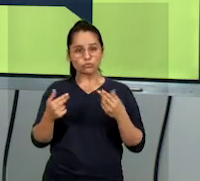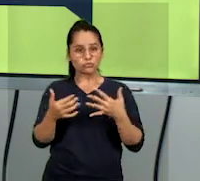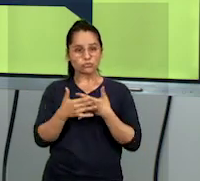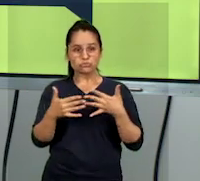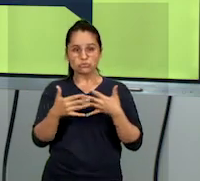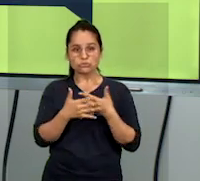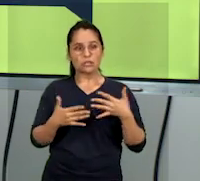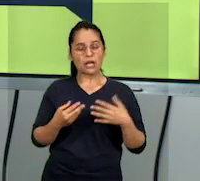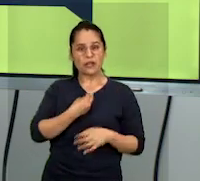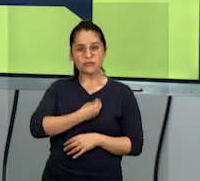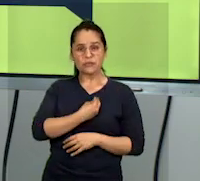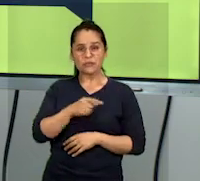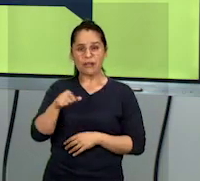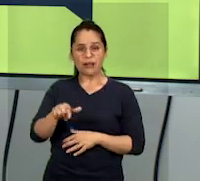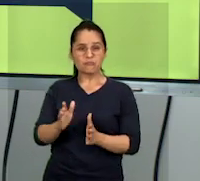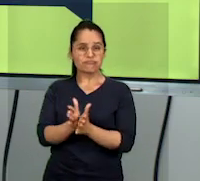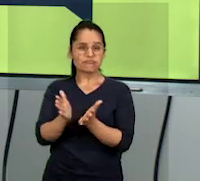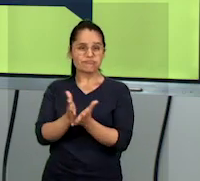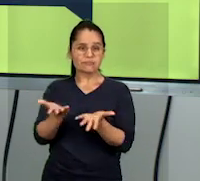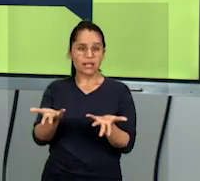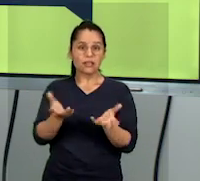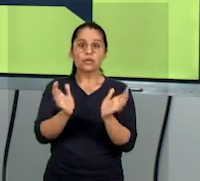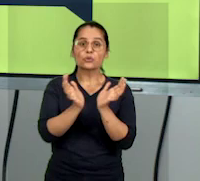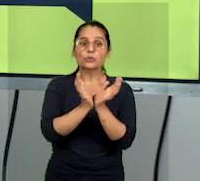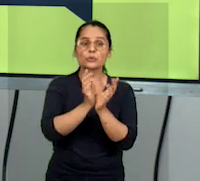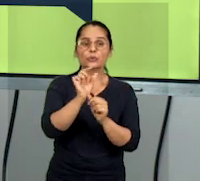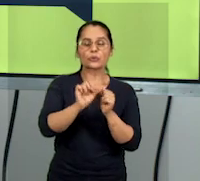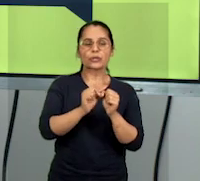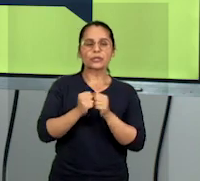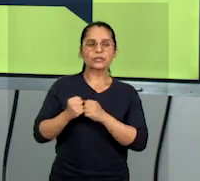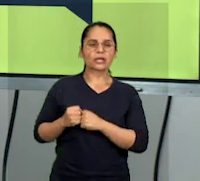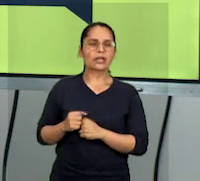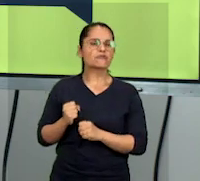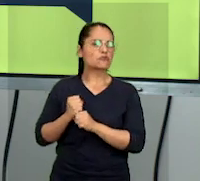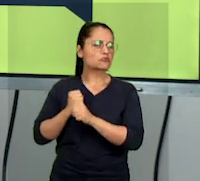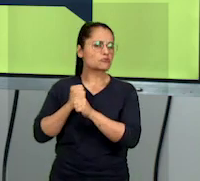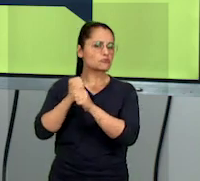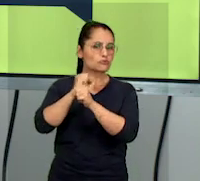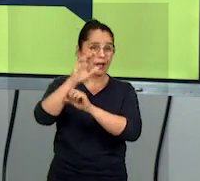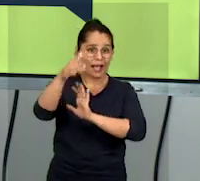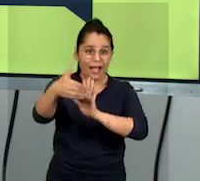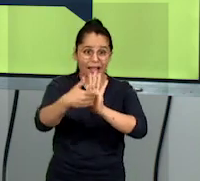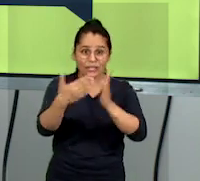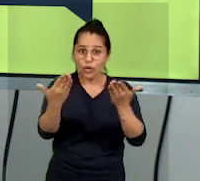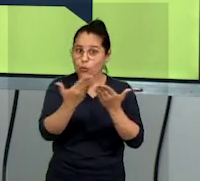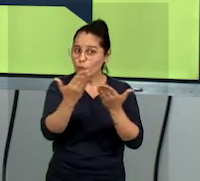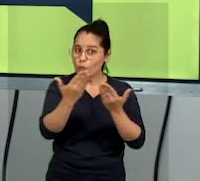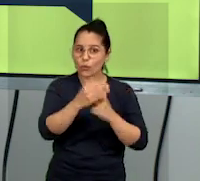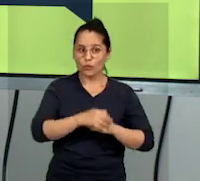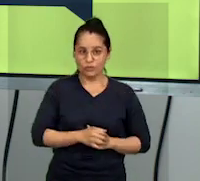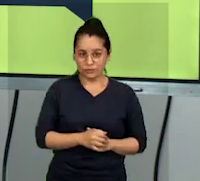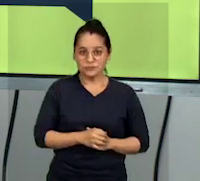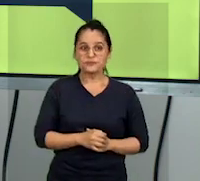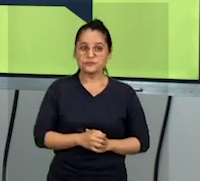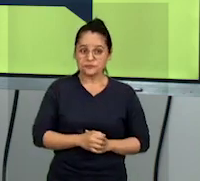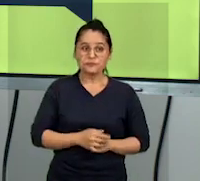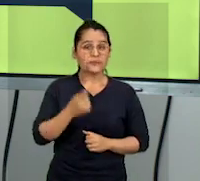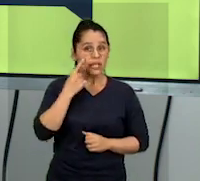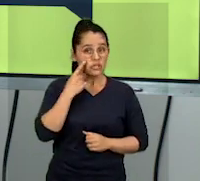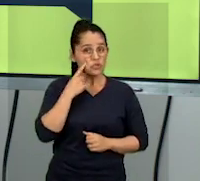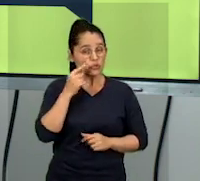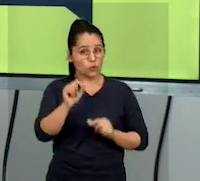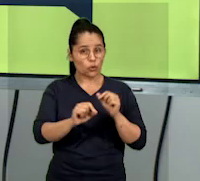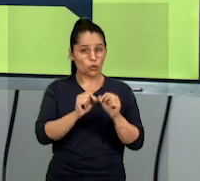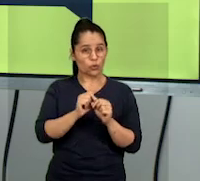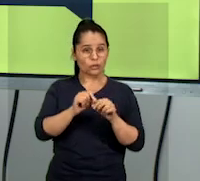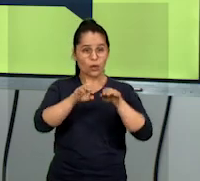forma muito precária. E essa situação perdurou até os dias de hoje, ainda perdura. Né? A gente vê